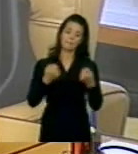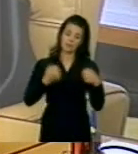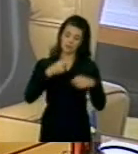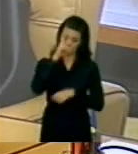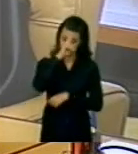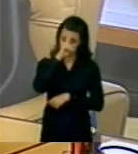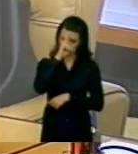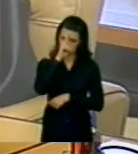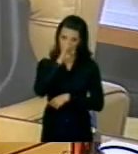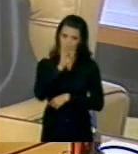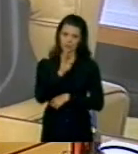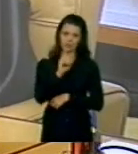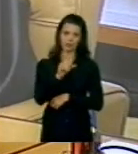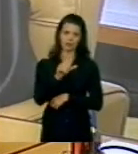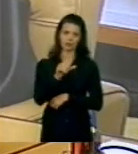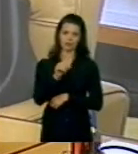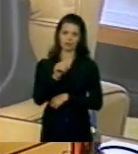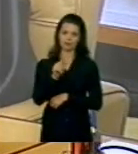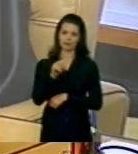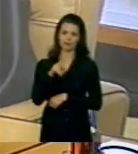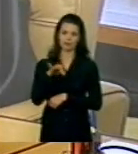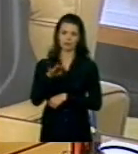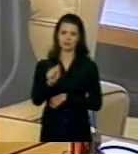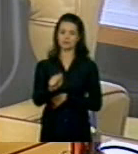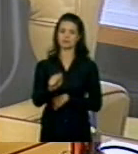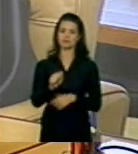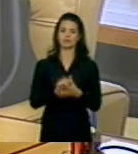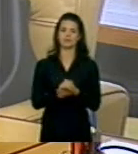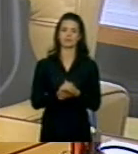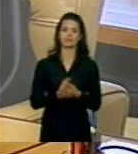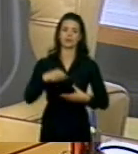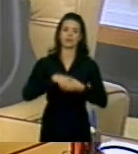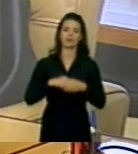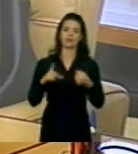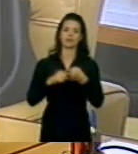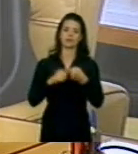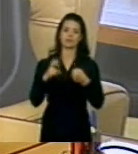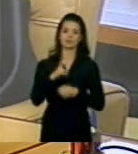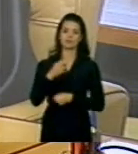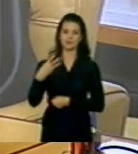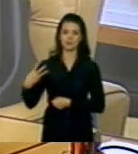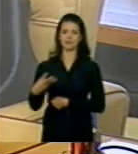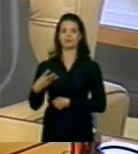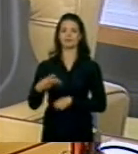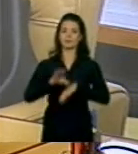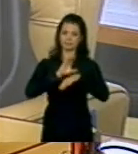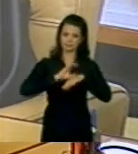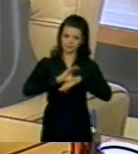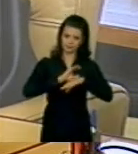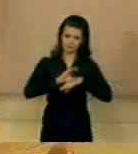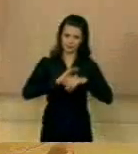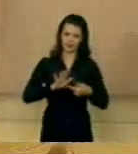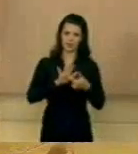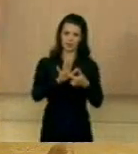a teleologia inerente à cláusula de inviolabilidade prevista no artigo 53, caput da Constituição da República,